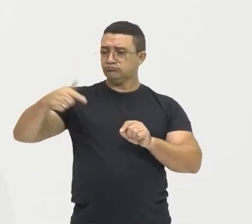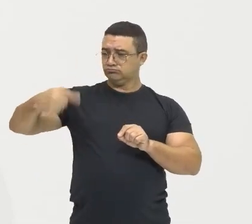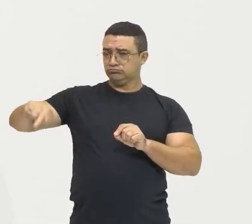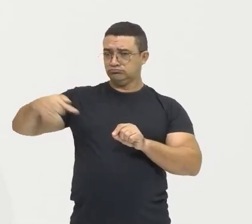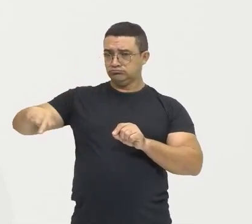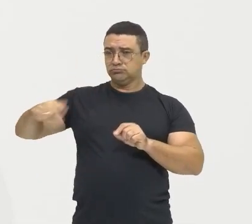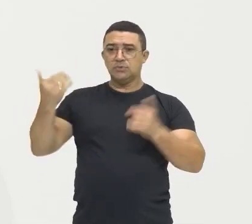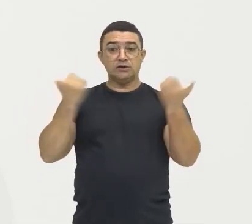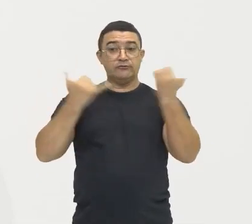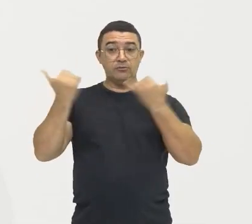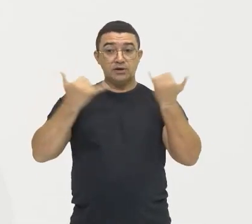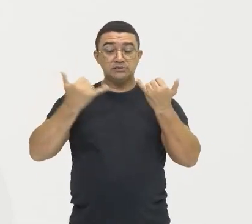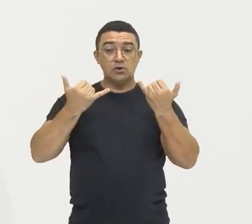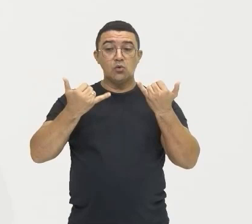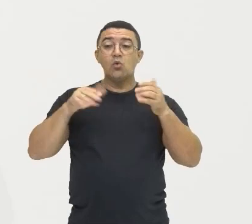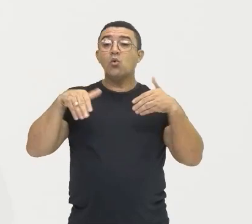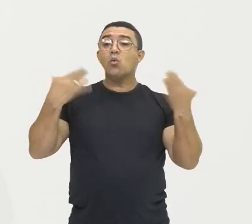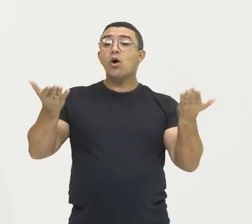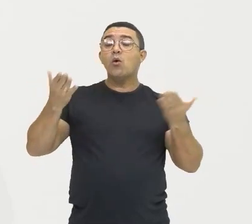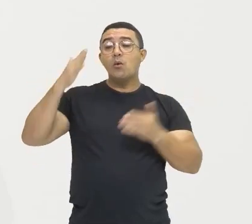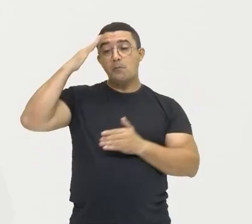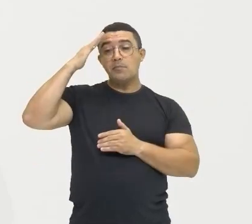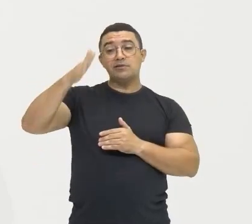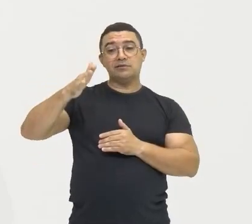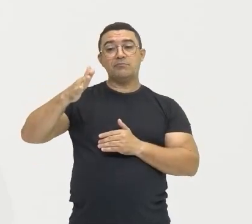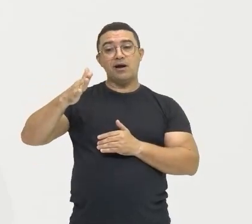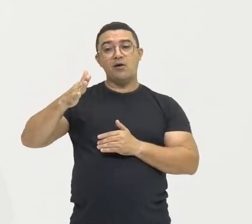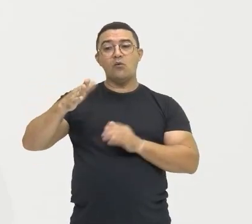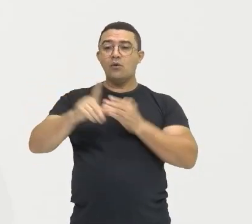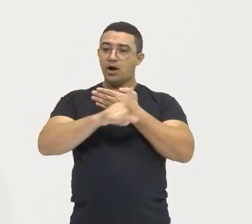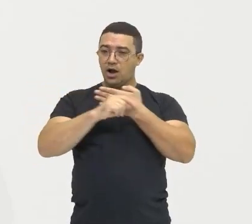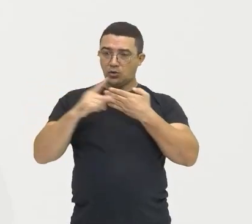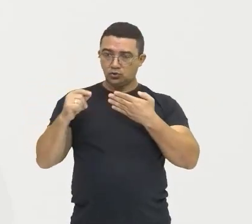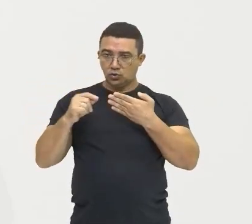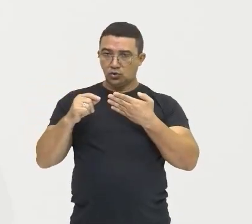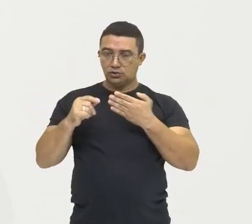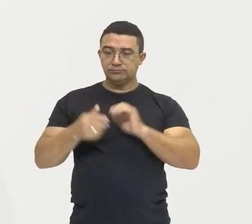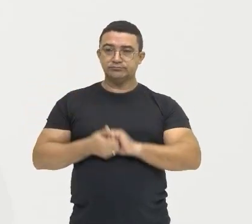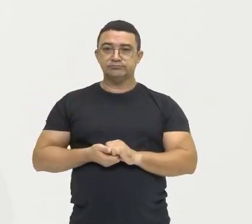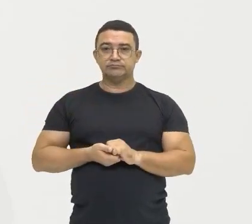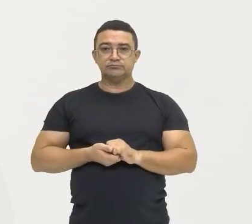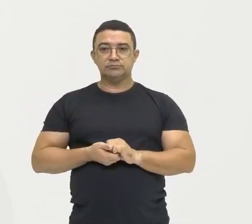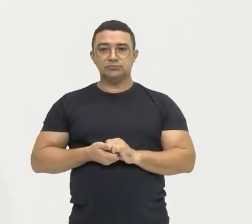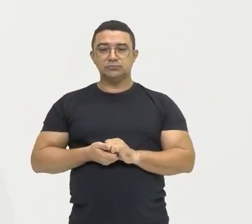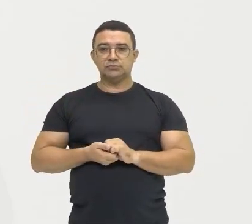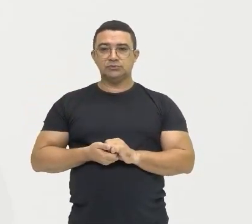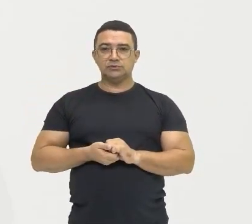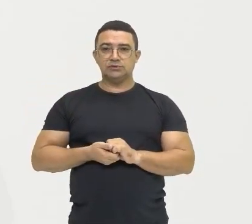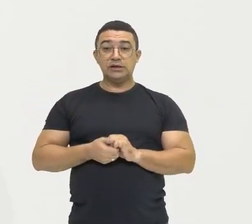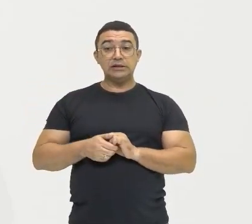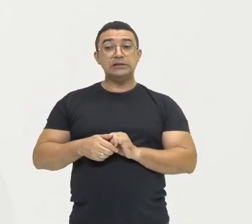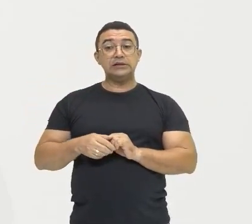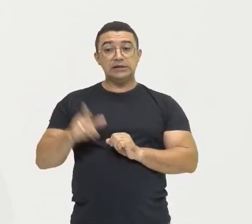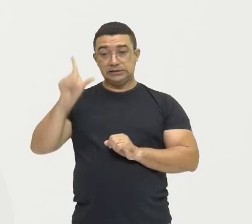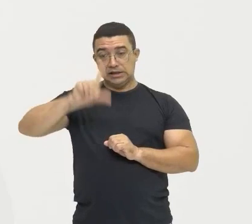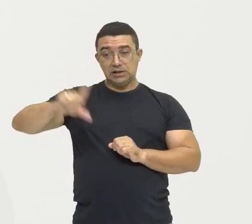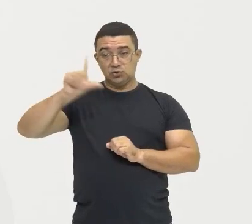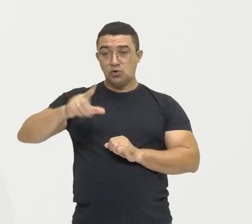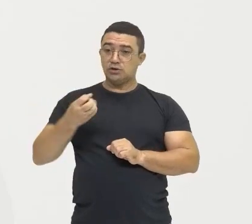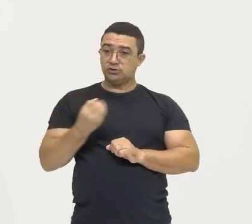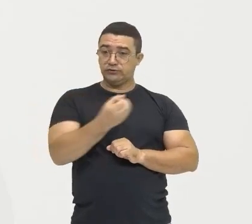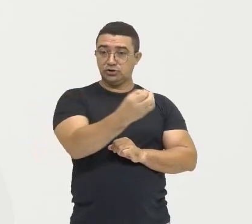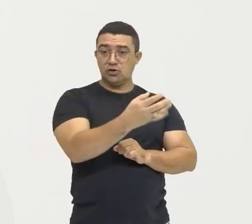os principais autores dessa modalidade do quinhentismo, da literatura de viagem, e suas